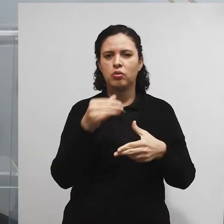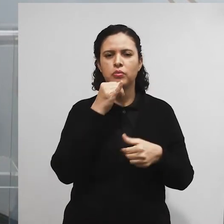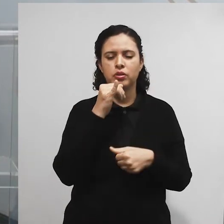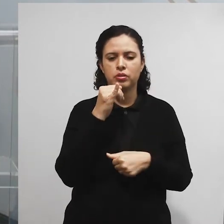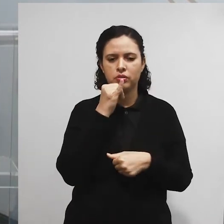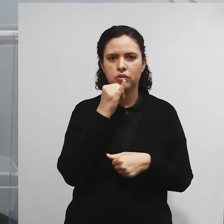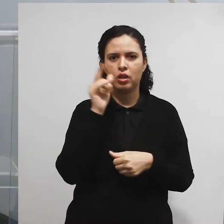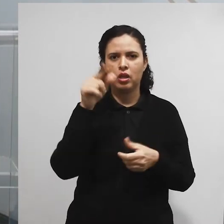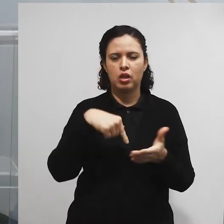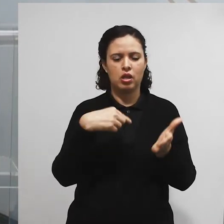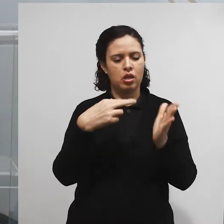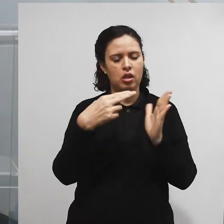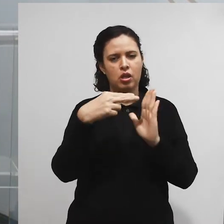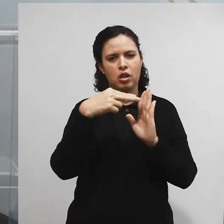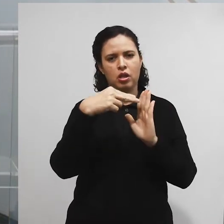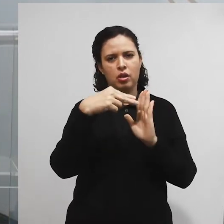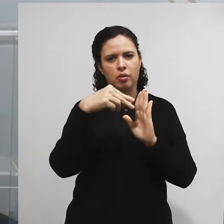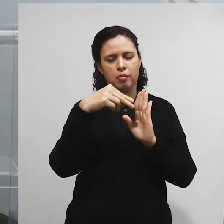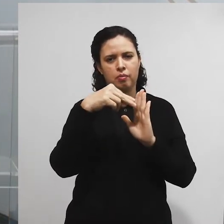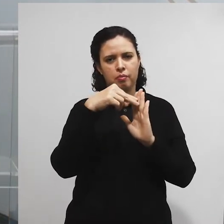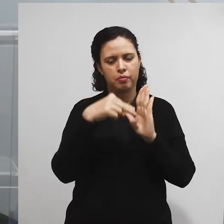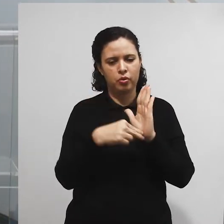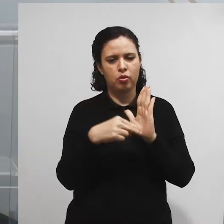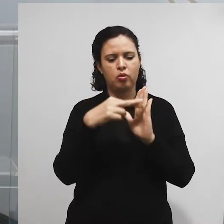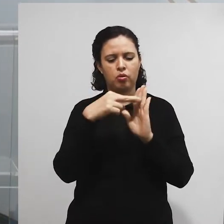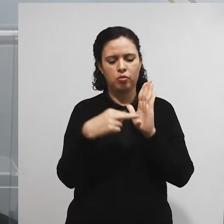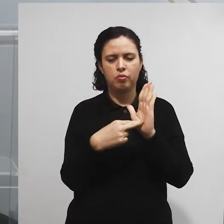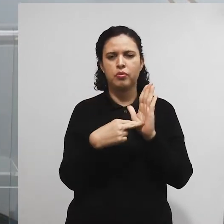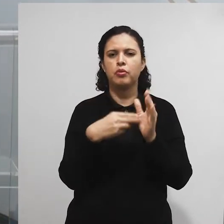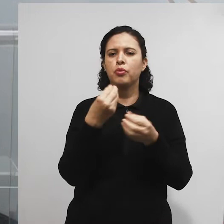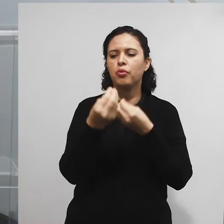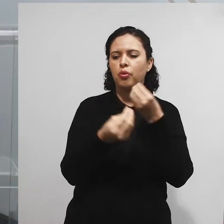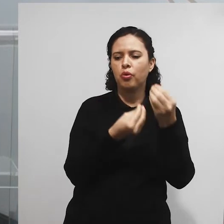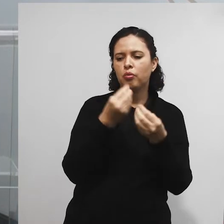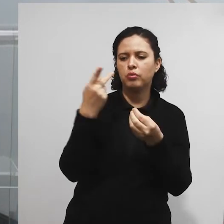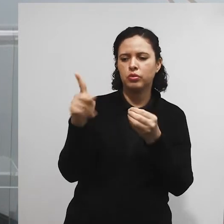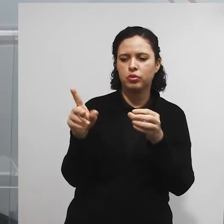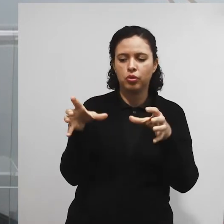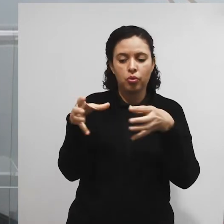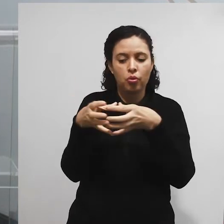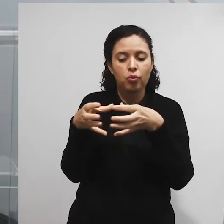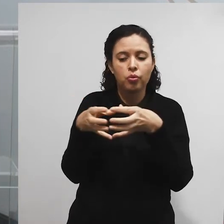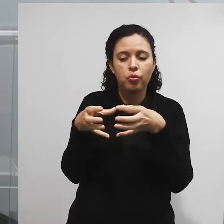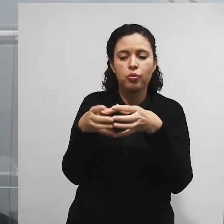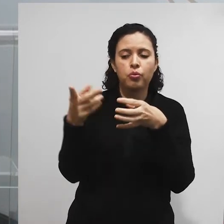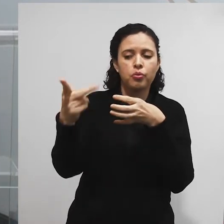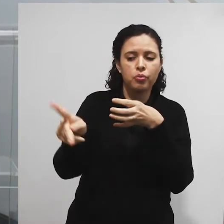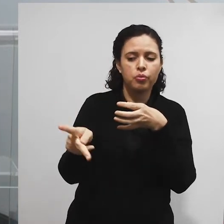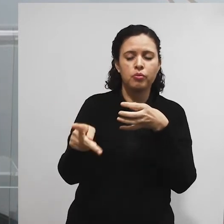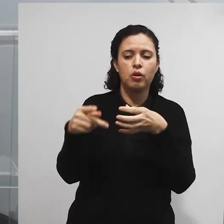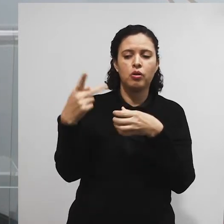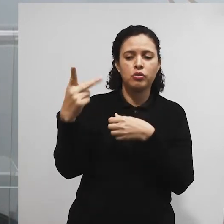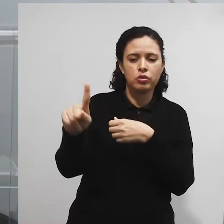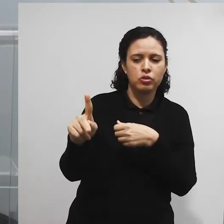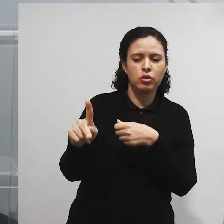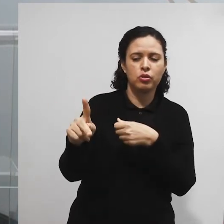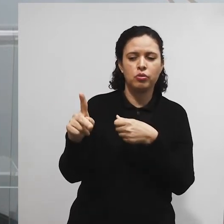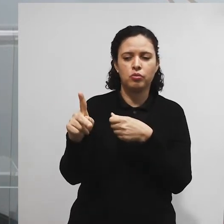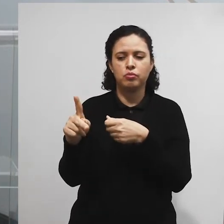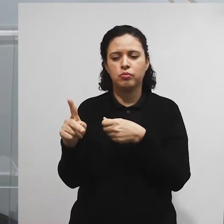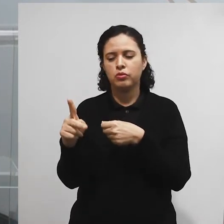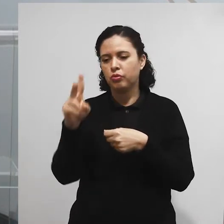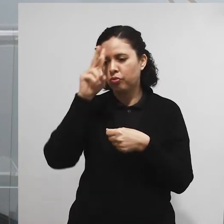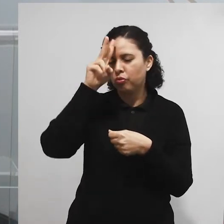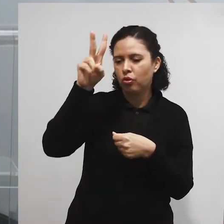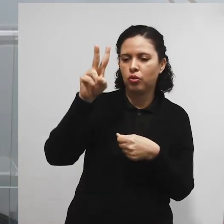se produzisse um manual de funcionamento daquele grupo. Revela todos os segredos daquele grupo, seus pontos fortes,